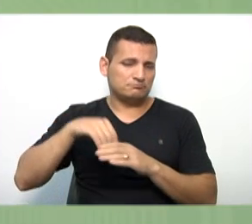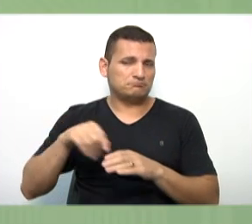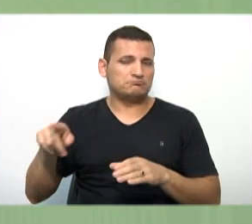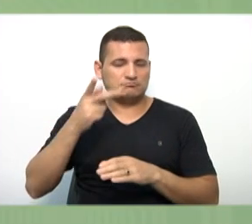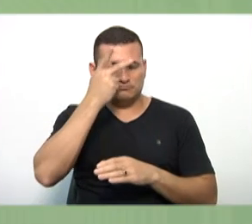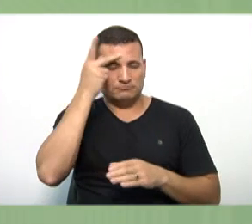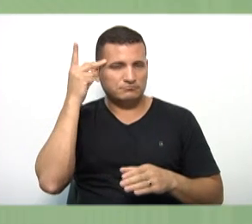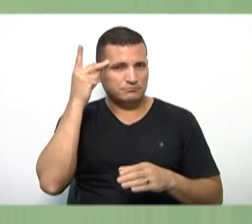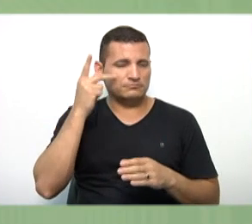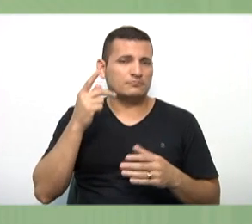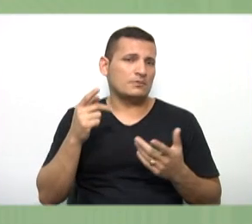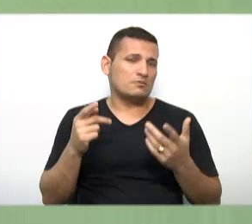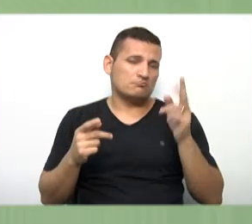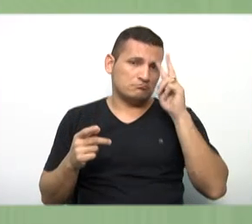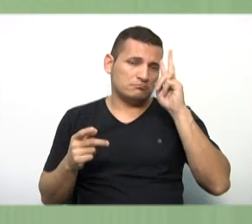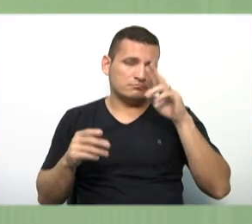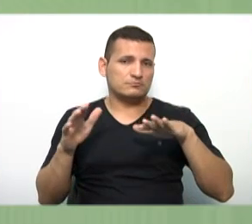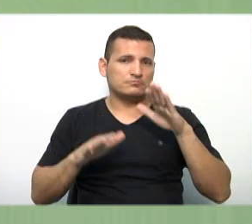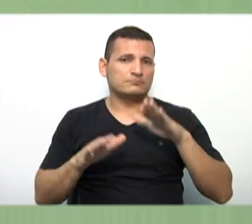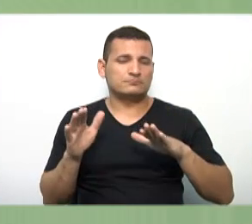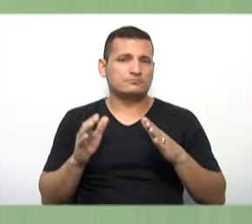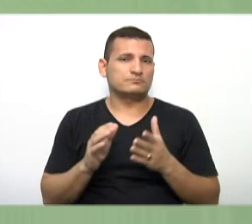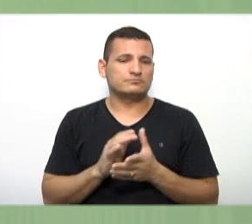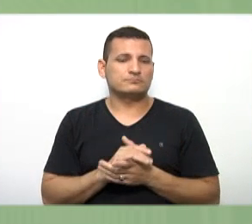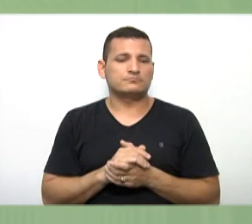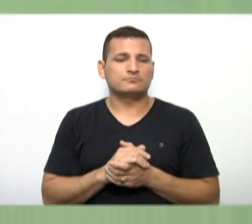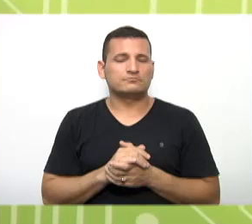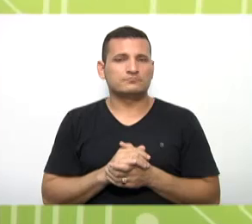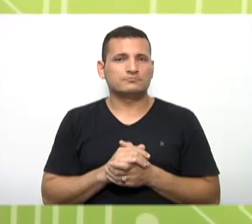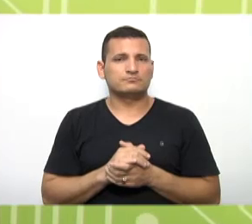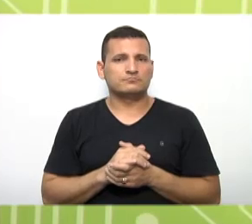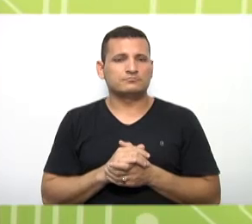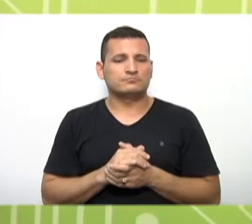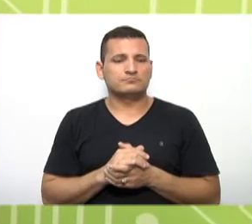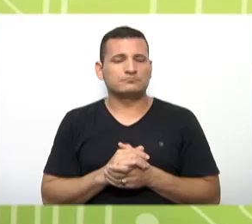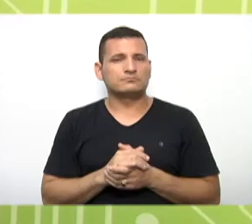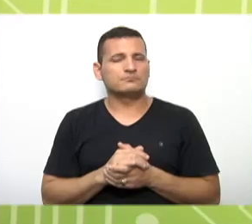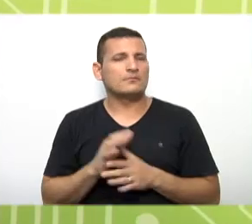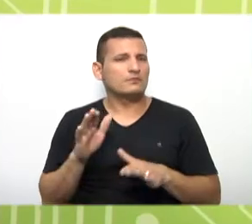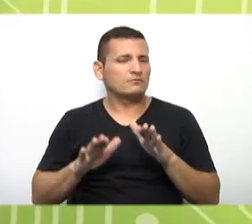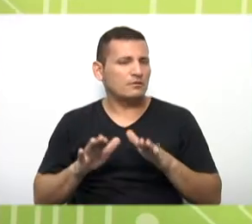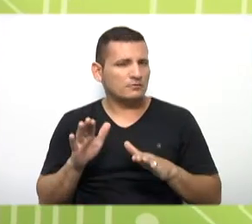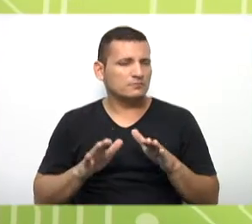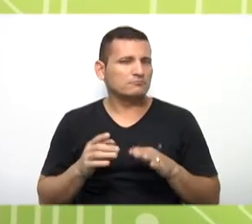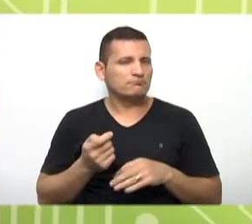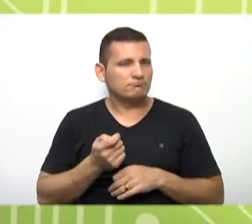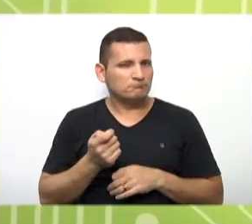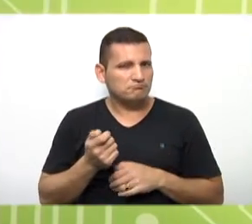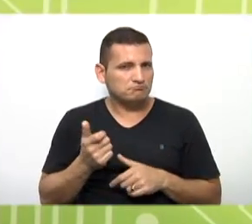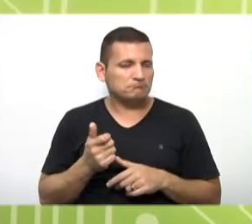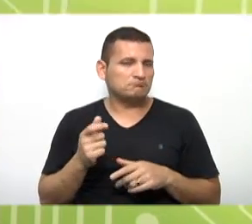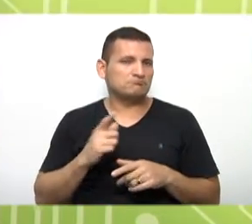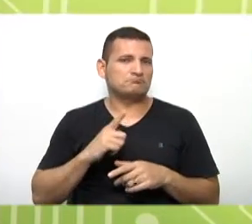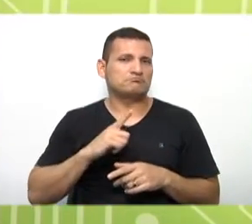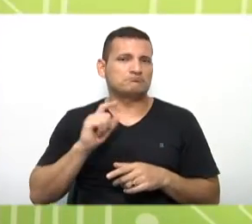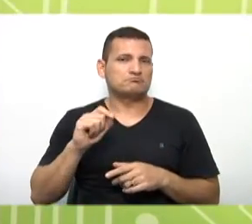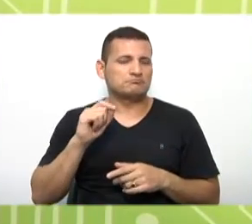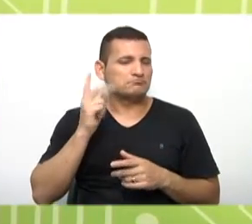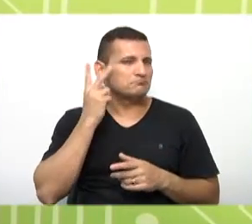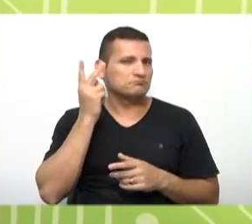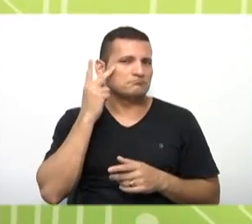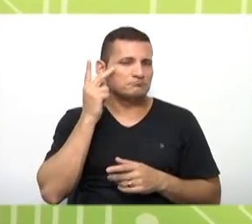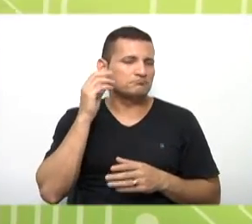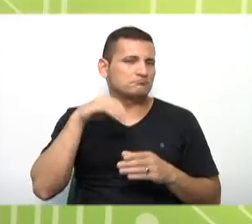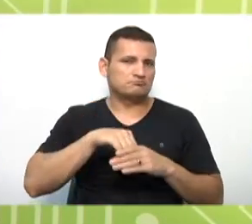eu vou lembrar que alguma coisa, às vezes, a gente recebe como recompensa, e é comum lá no nosso dia a dia, na